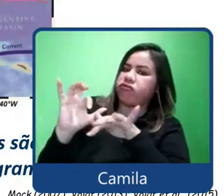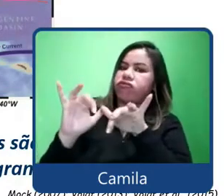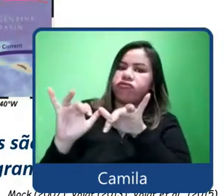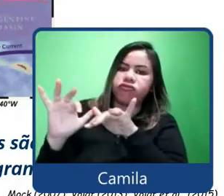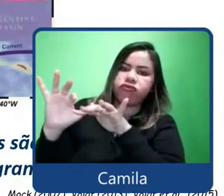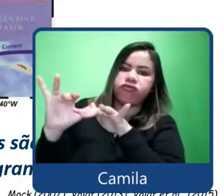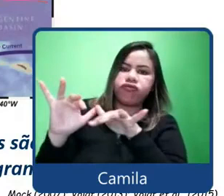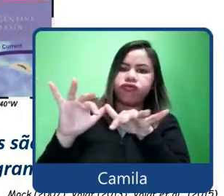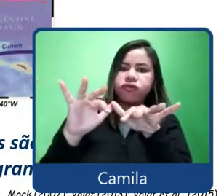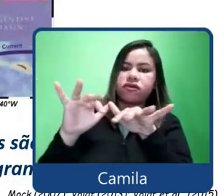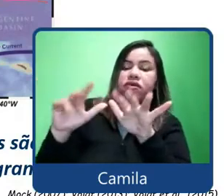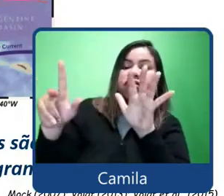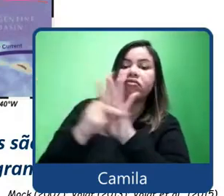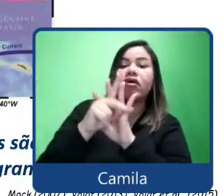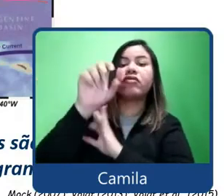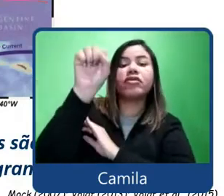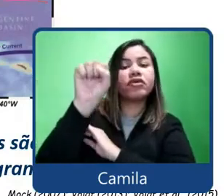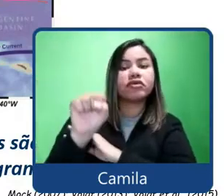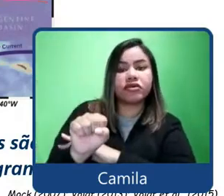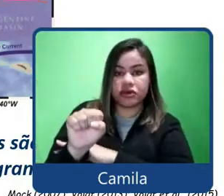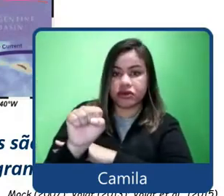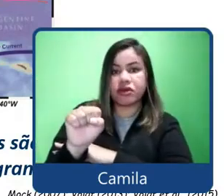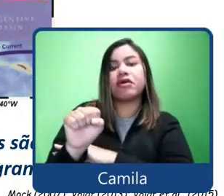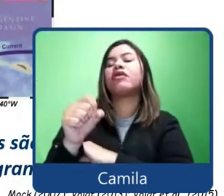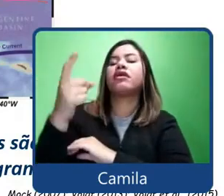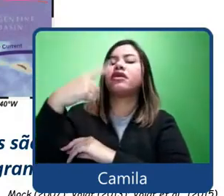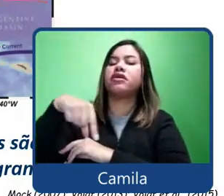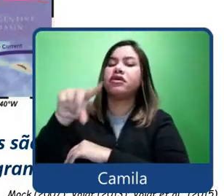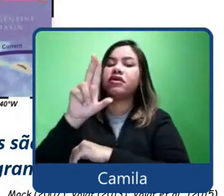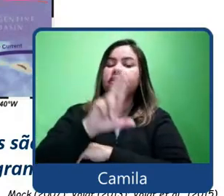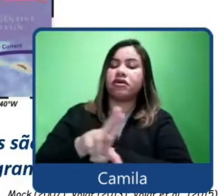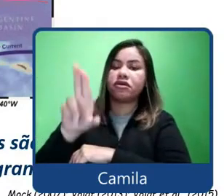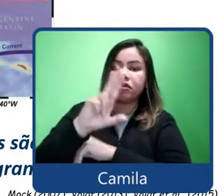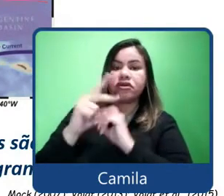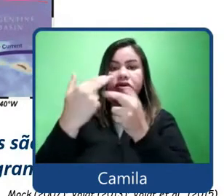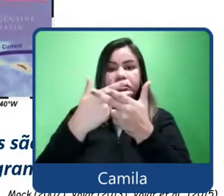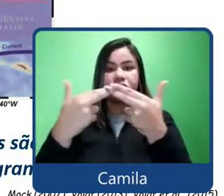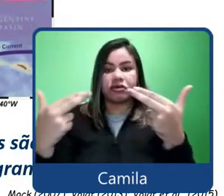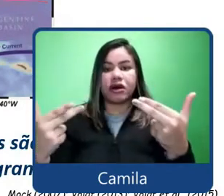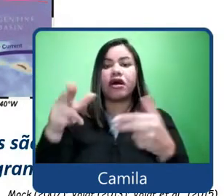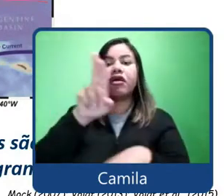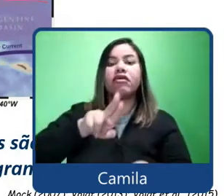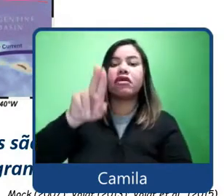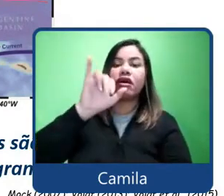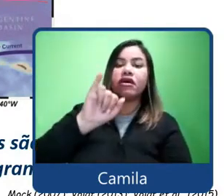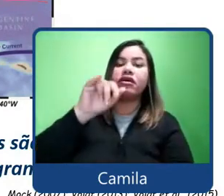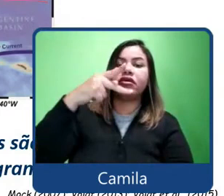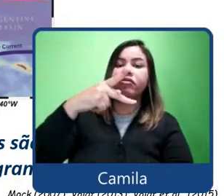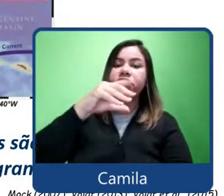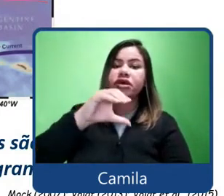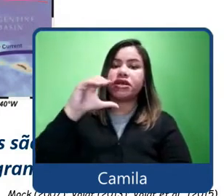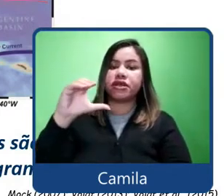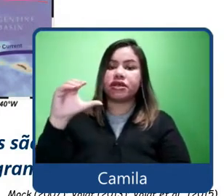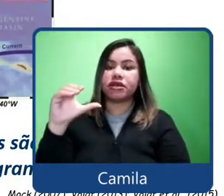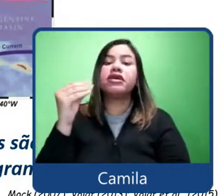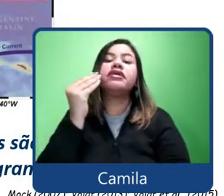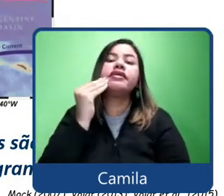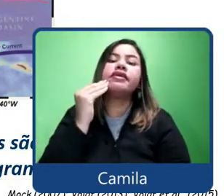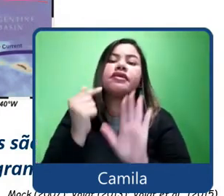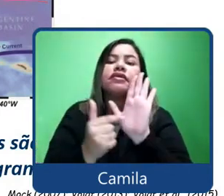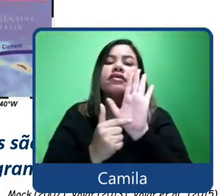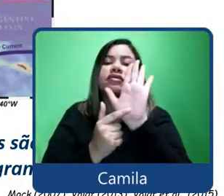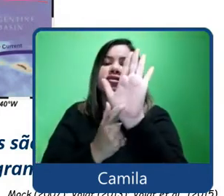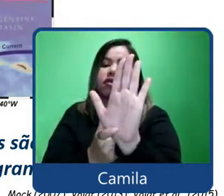numéricos utilizados nas projeções futuras do IPCC e para tentar simular este intervalo de